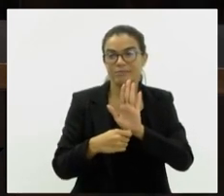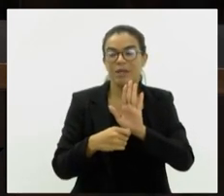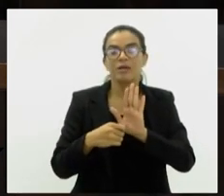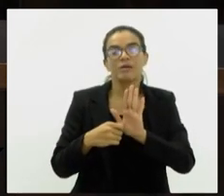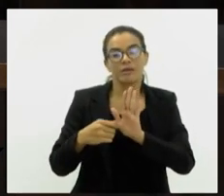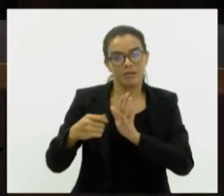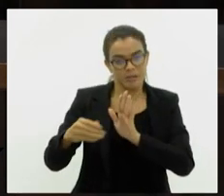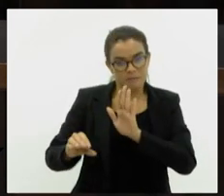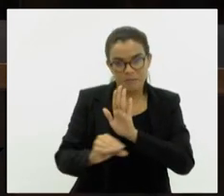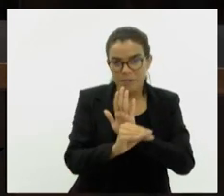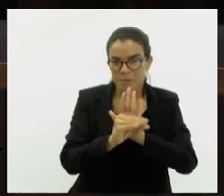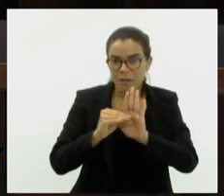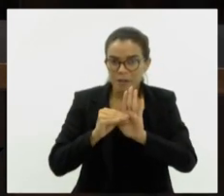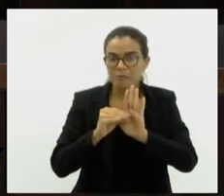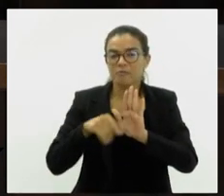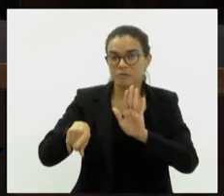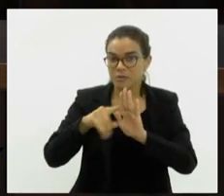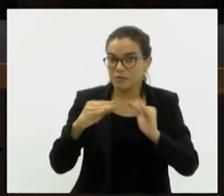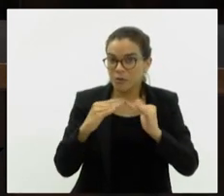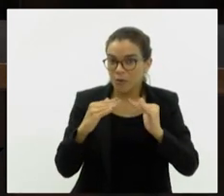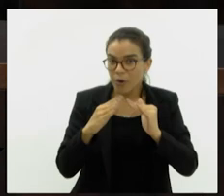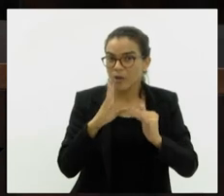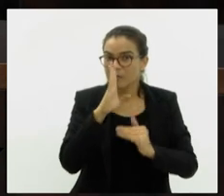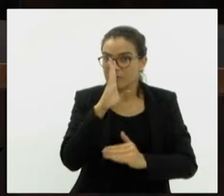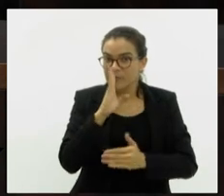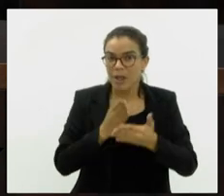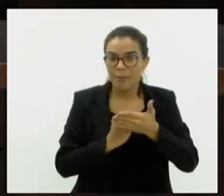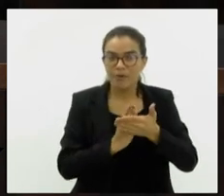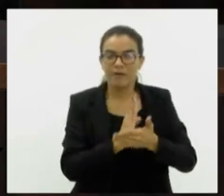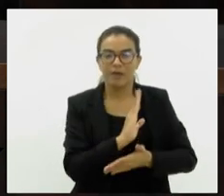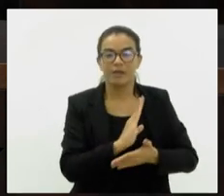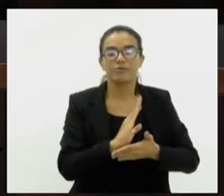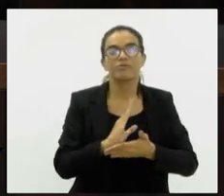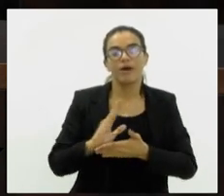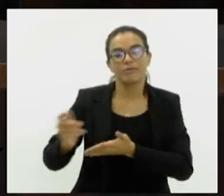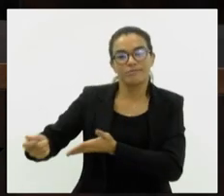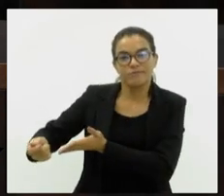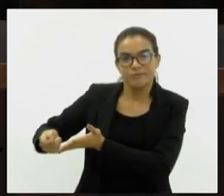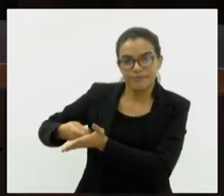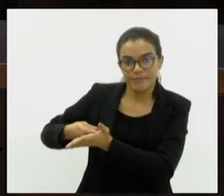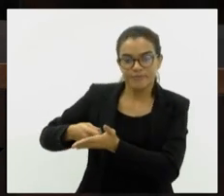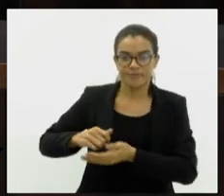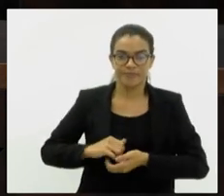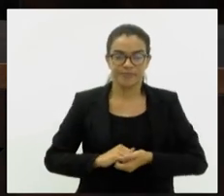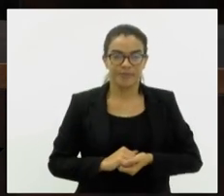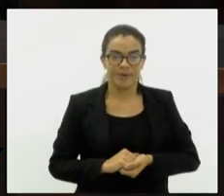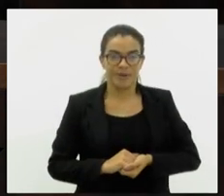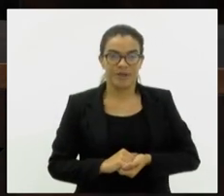Assim emendado. Os senhores que aprovam, permaneçam como estão. Aprovado, vai ao autógrafo.